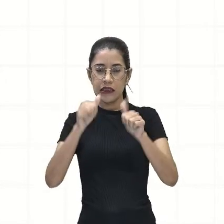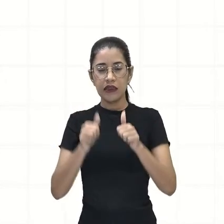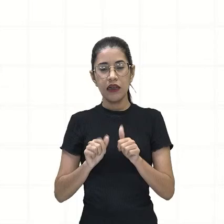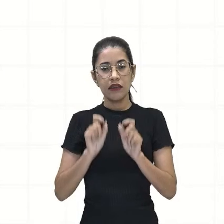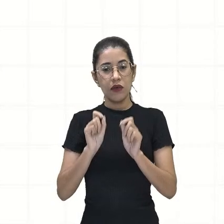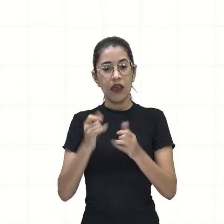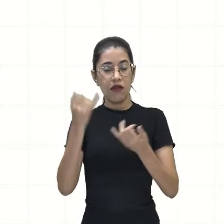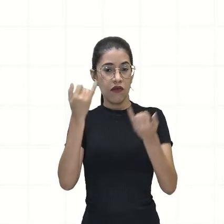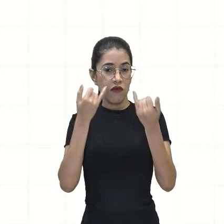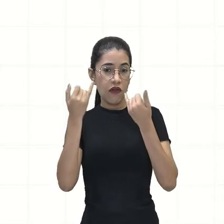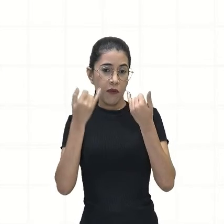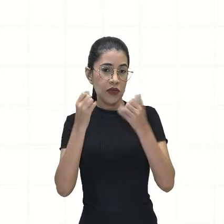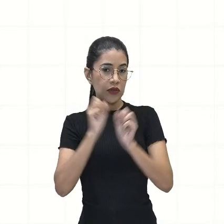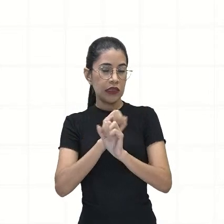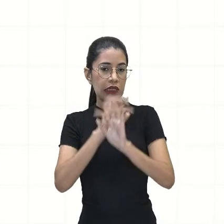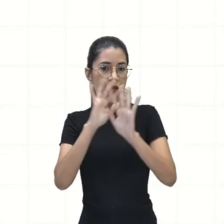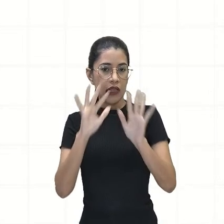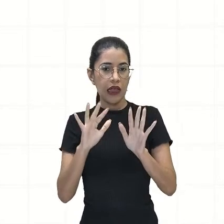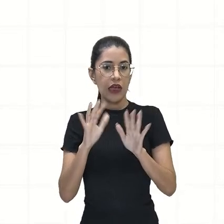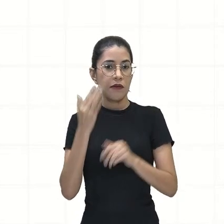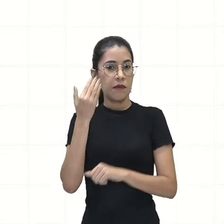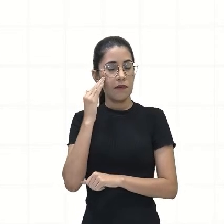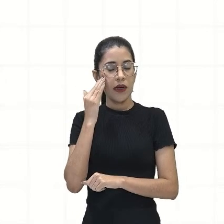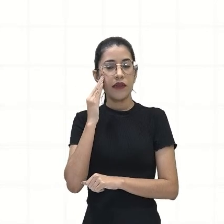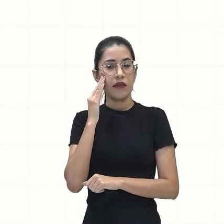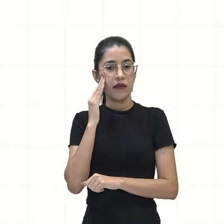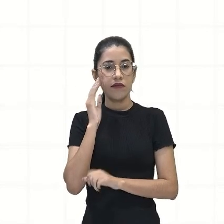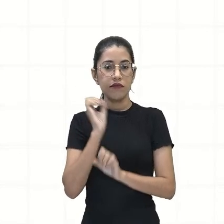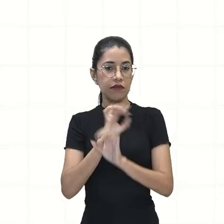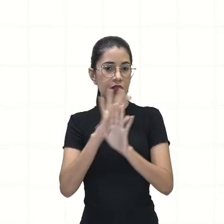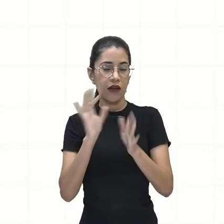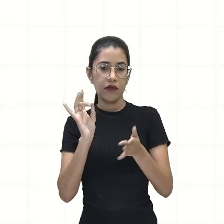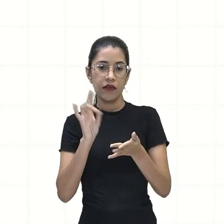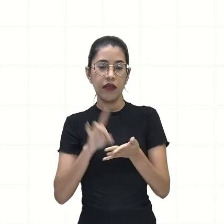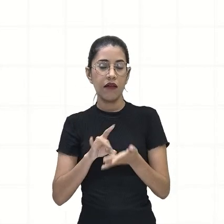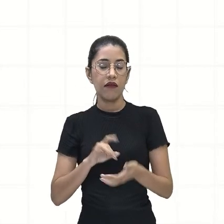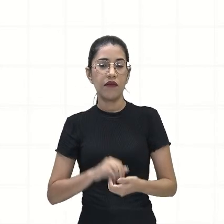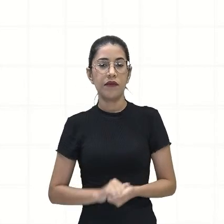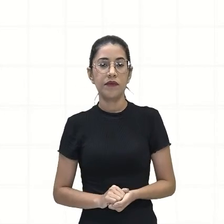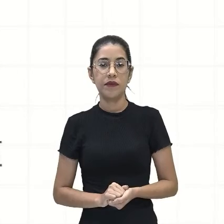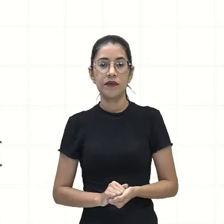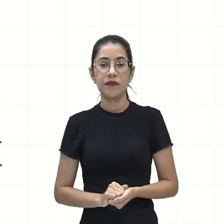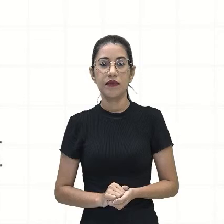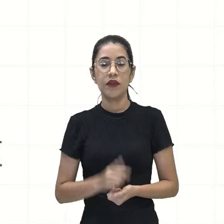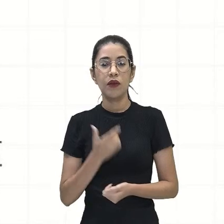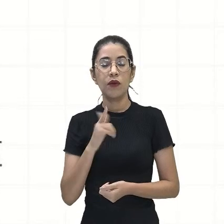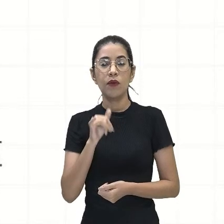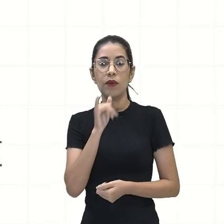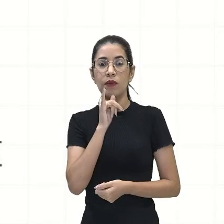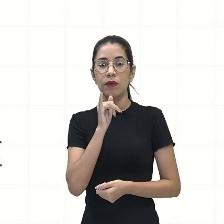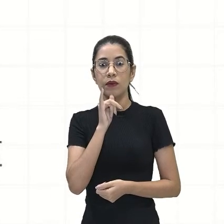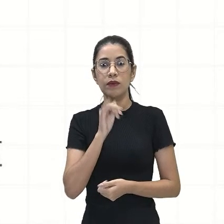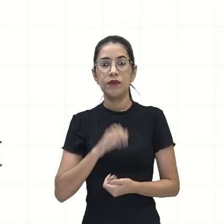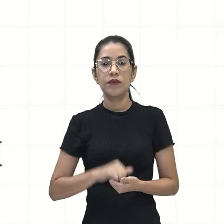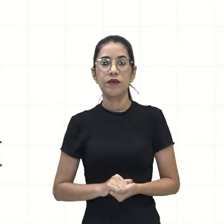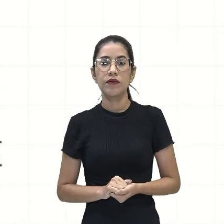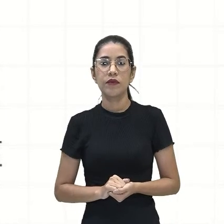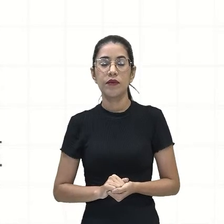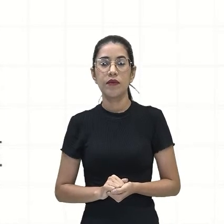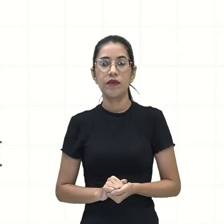receber informações claras sobre o gráfico. Tudo bem? Então, vamos ver aqui mais um exemplo de gráfico,